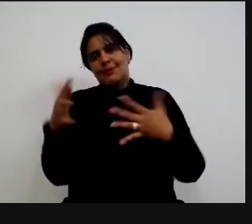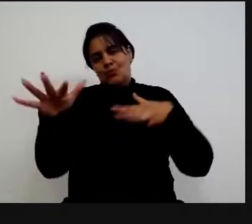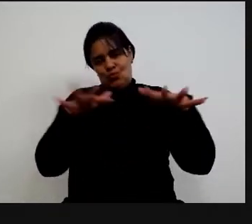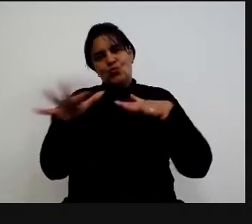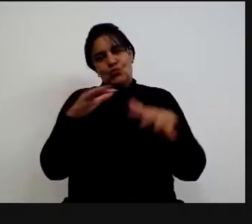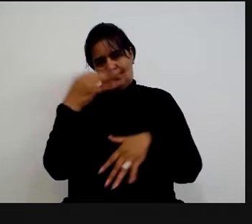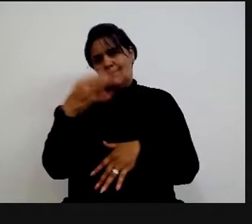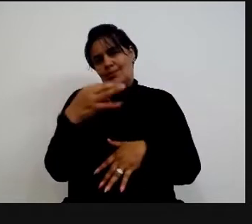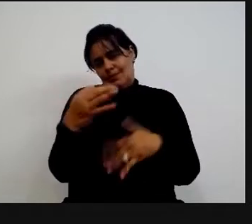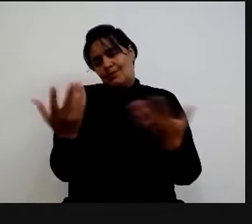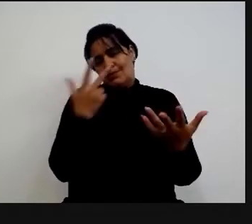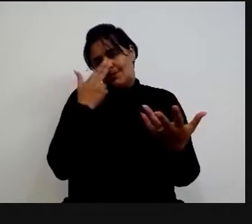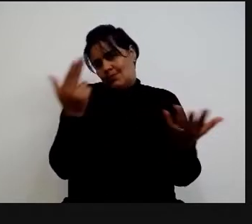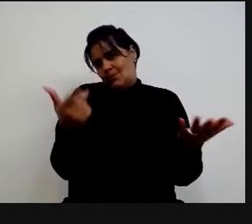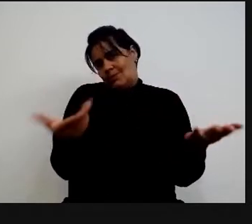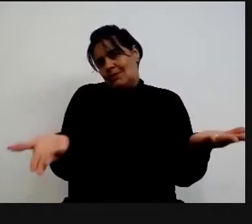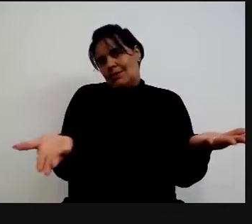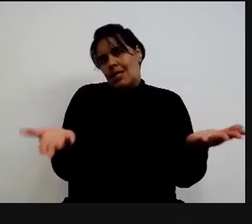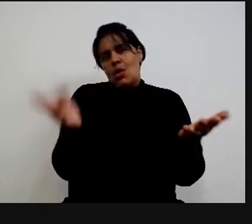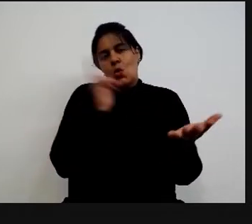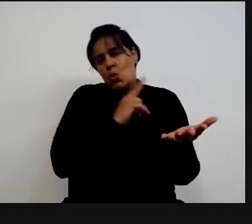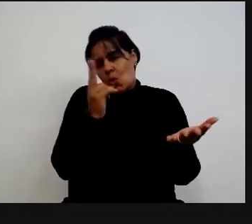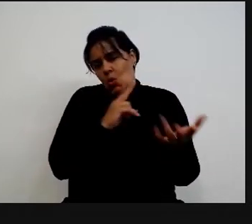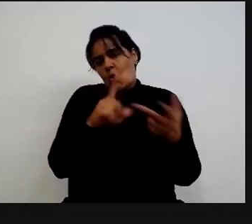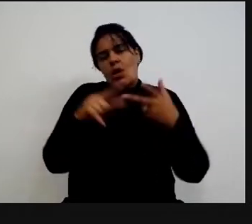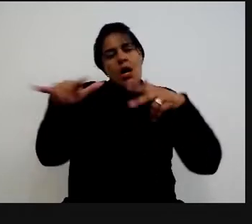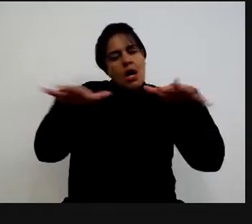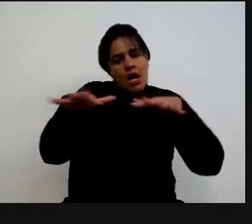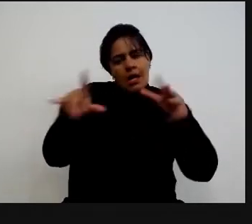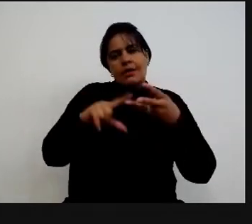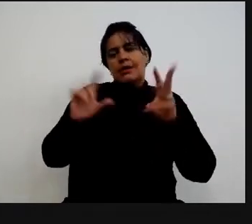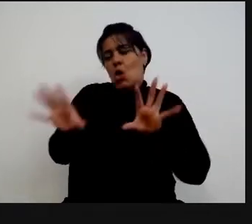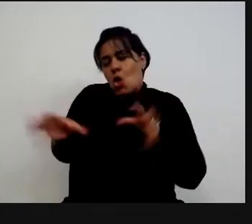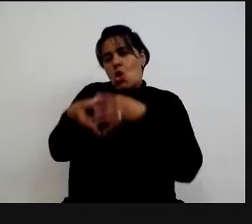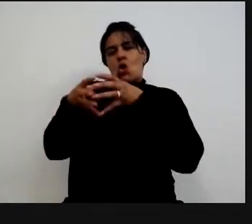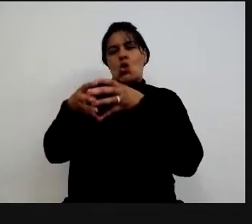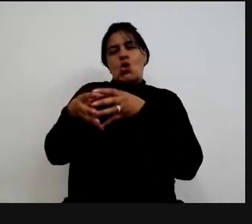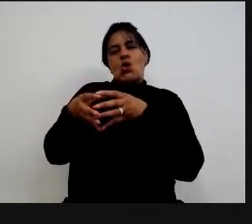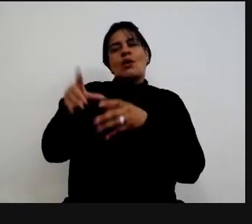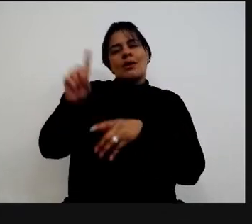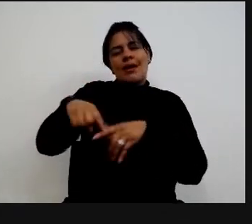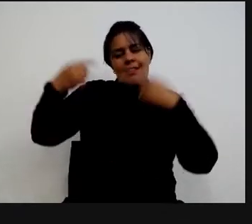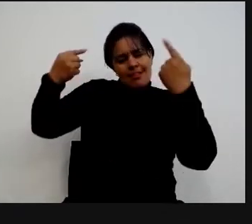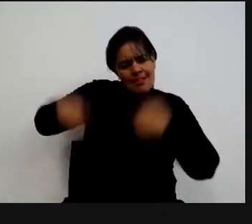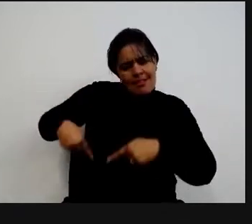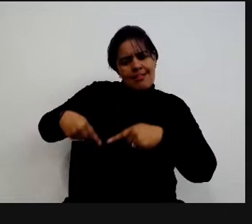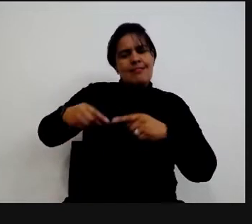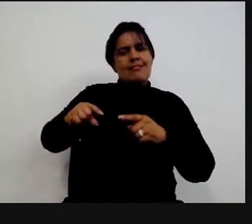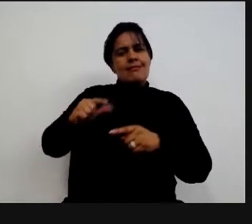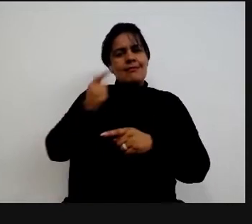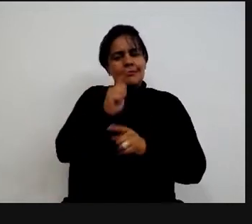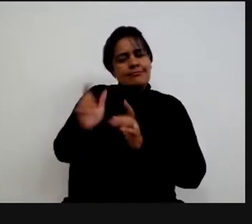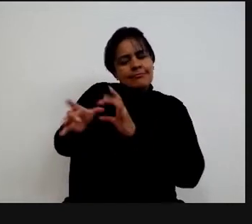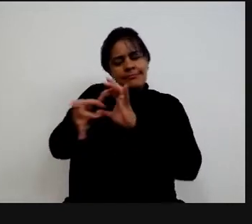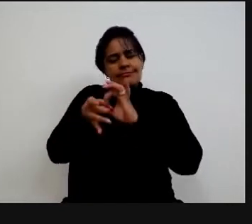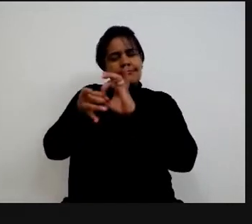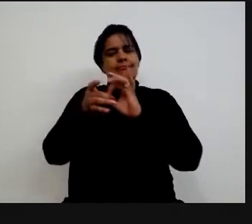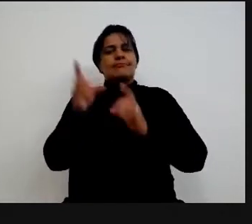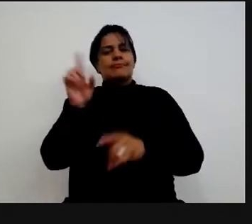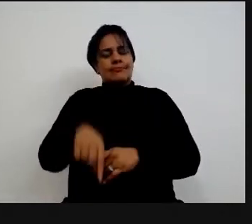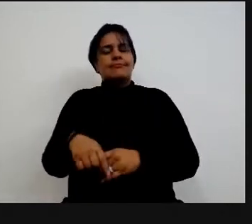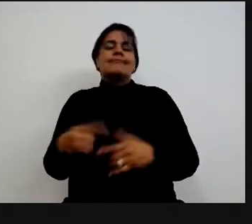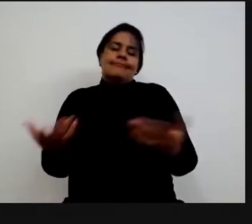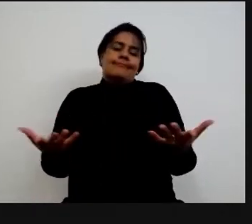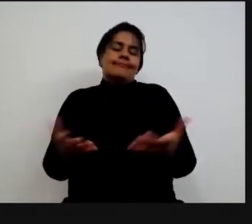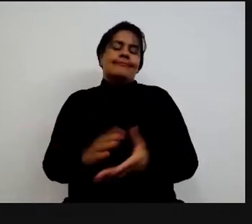mobilização, eu acho que essa é a palavra forte, urgência, mobilização, espírito de equipe, e desafio conjunto, né?